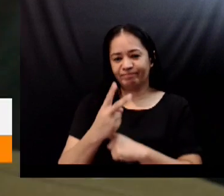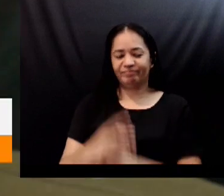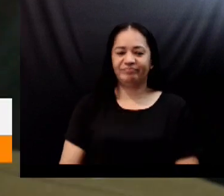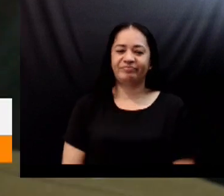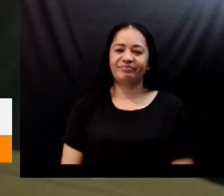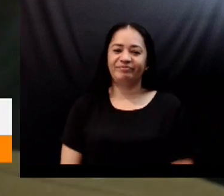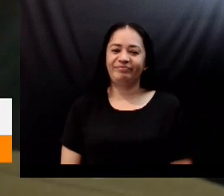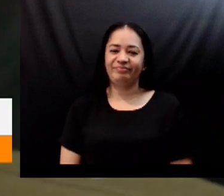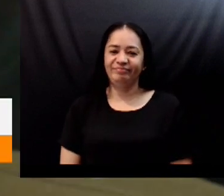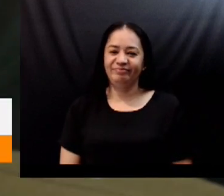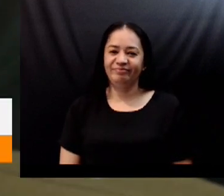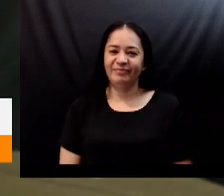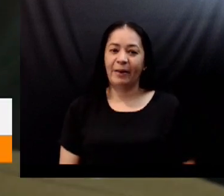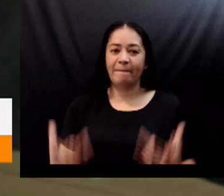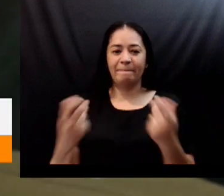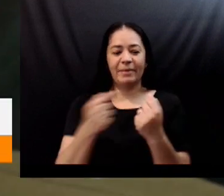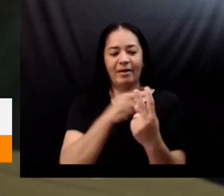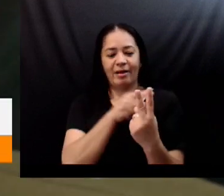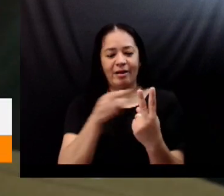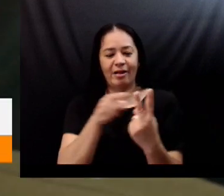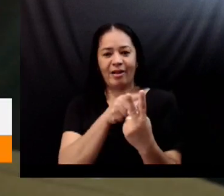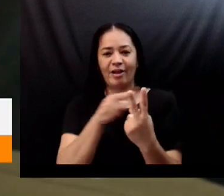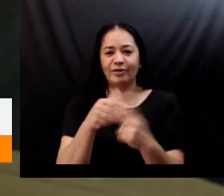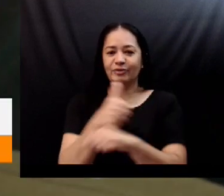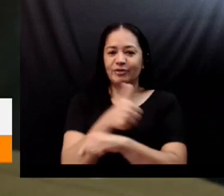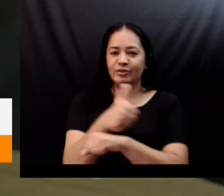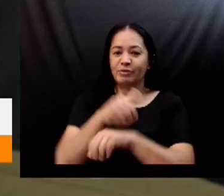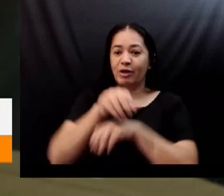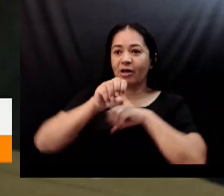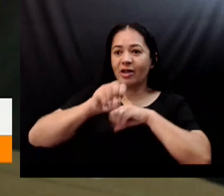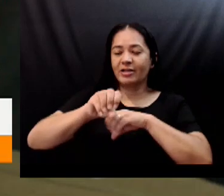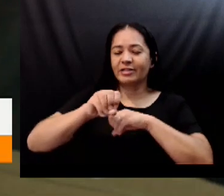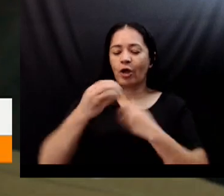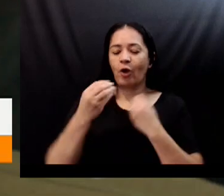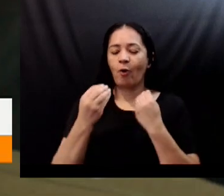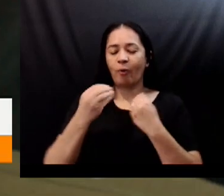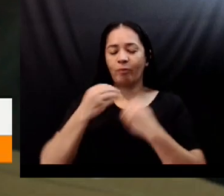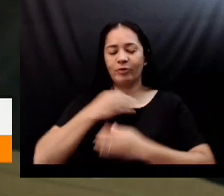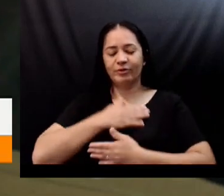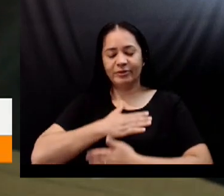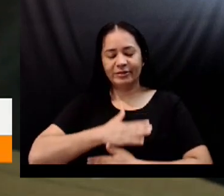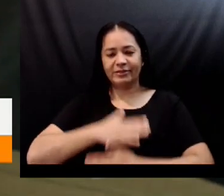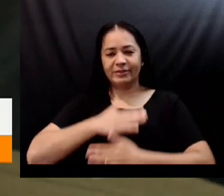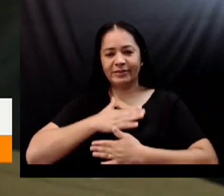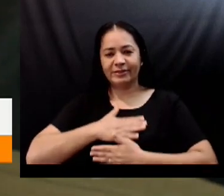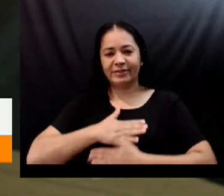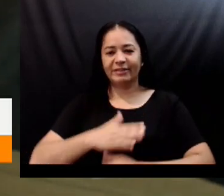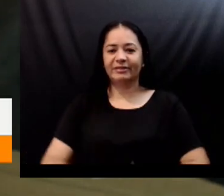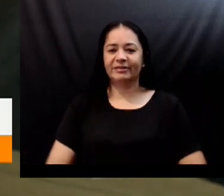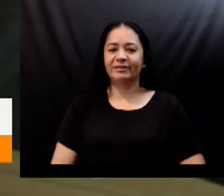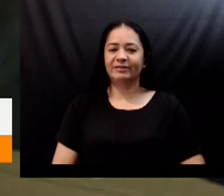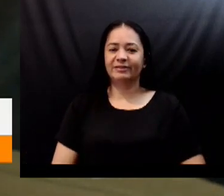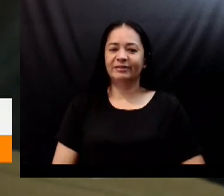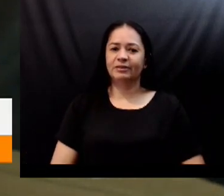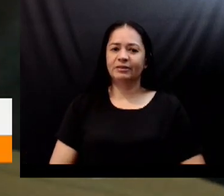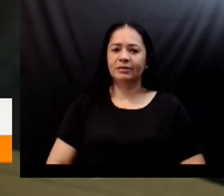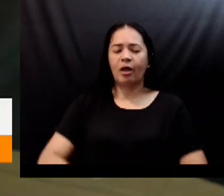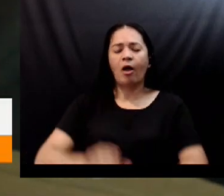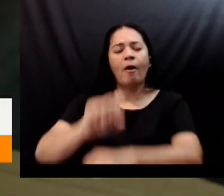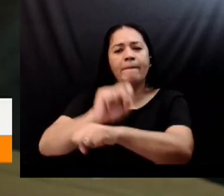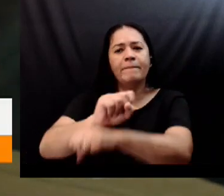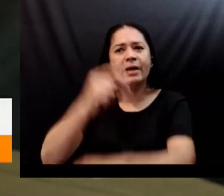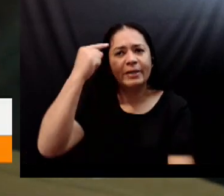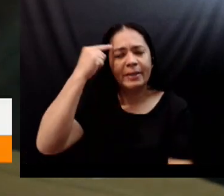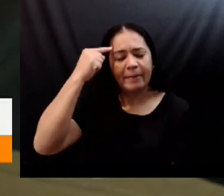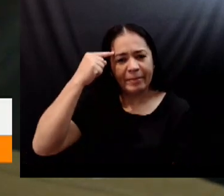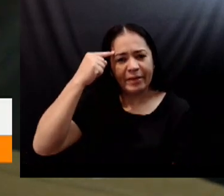Maravilhosas nossas profissionais nos ensinando a descansar. Ô, gente, mas que coisa, né? Para analisar agora comigo e vamos ser